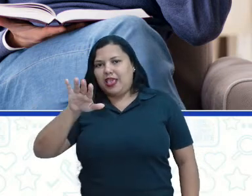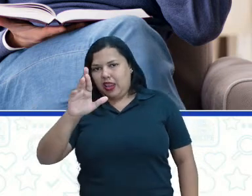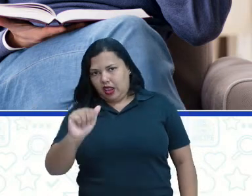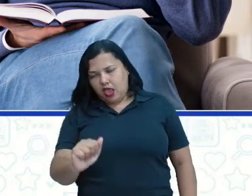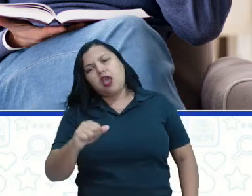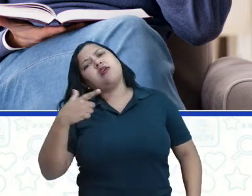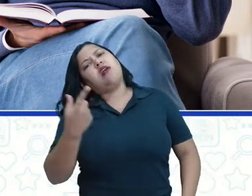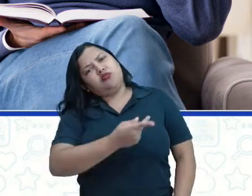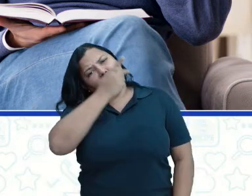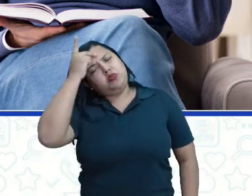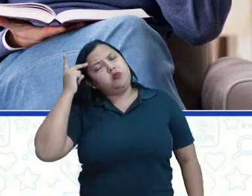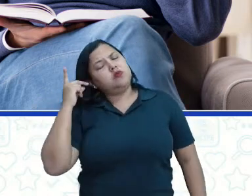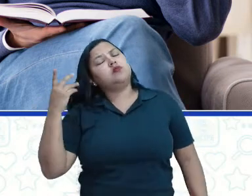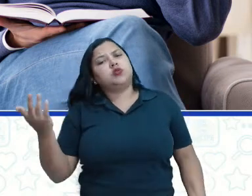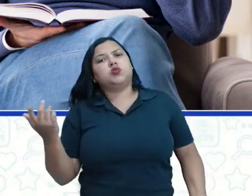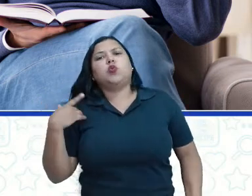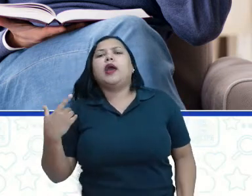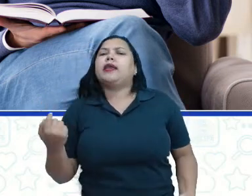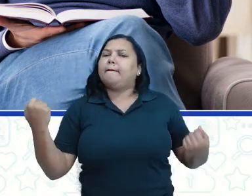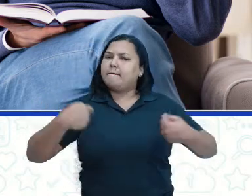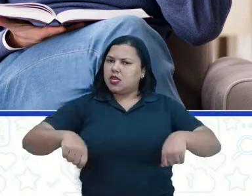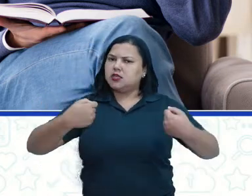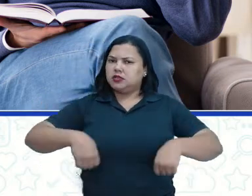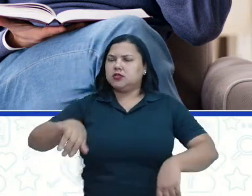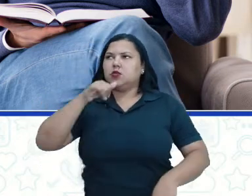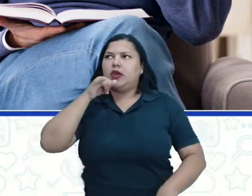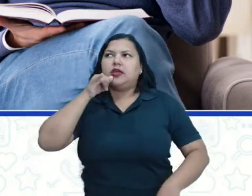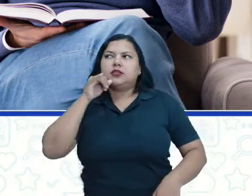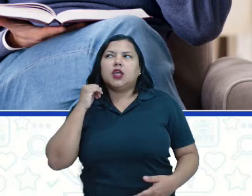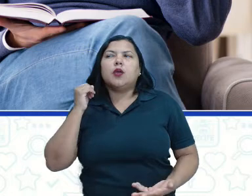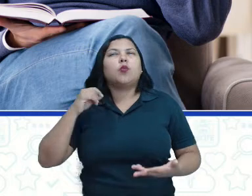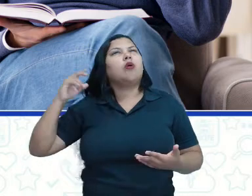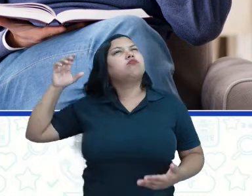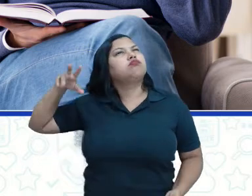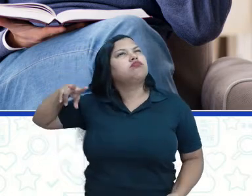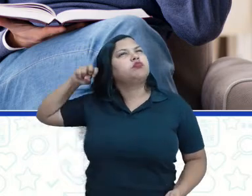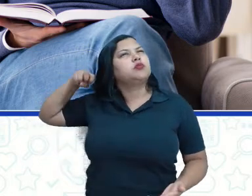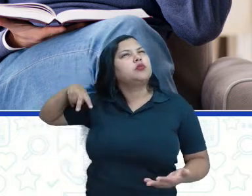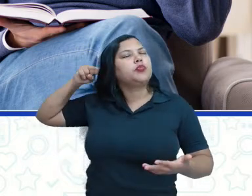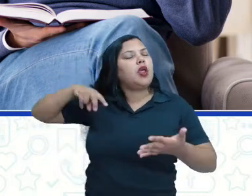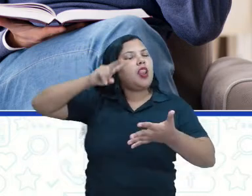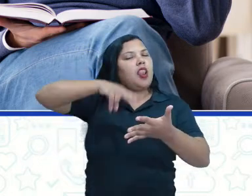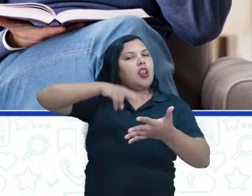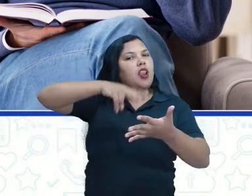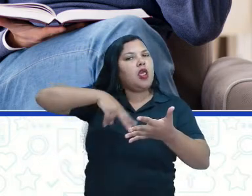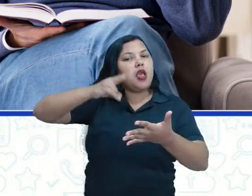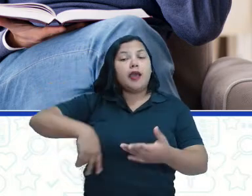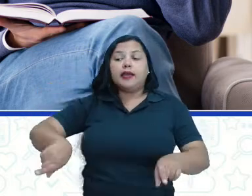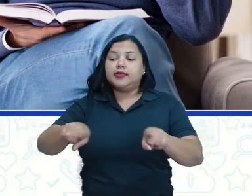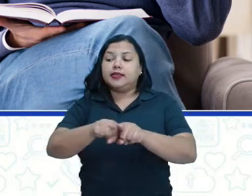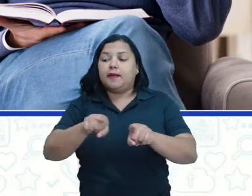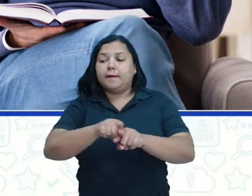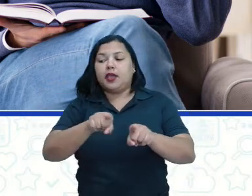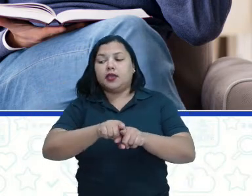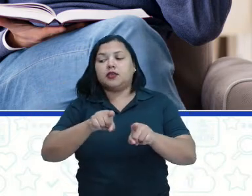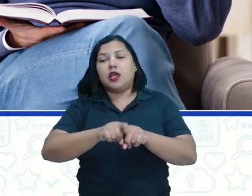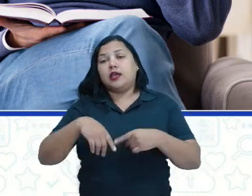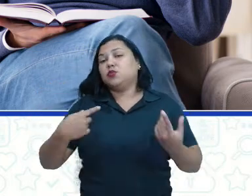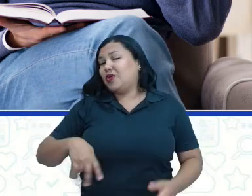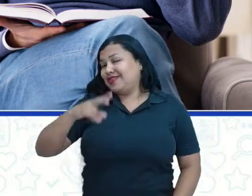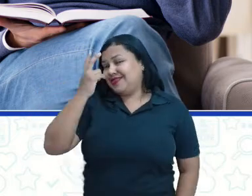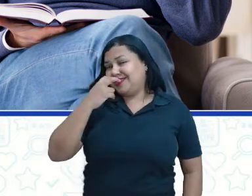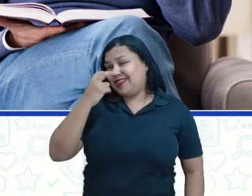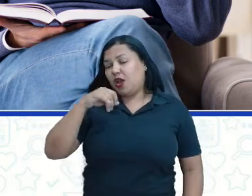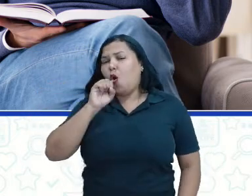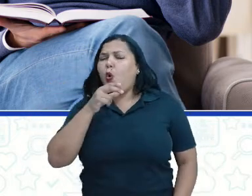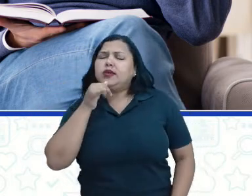pessoal que tem necessidades especiais, que precisa dessa leitura em áudio, também para quem está